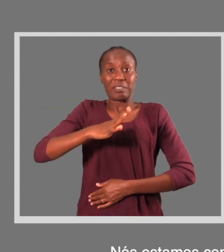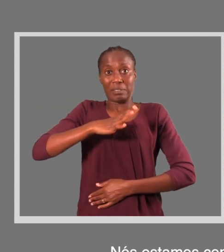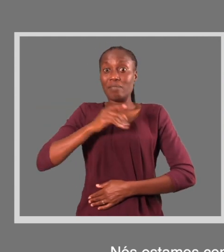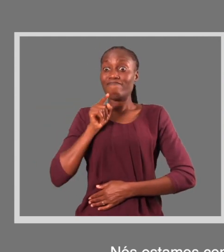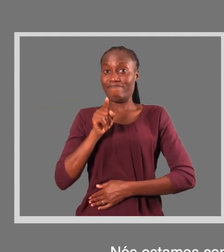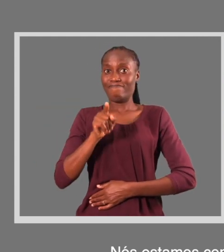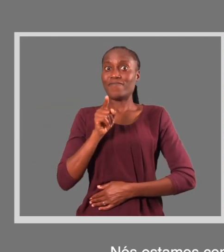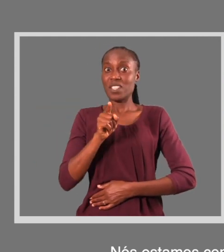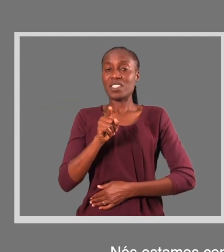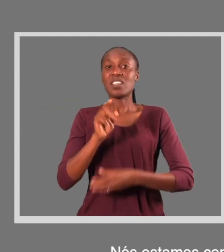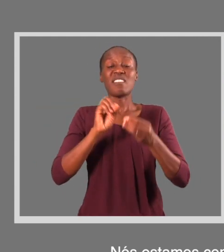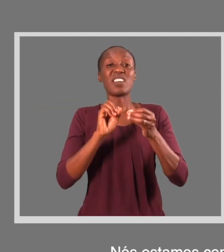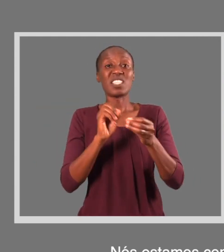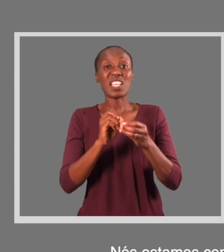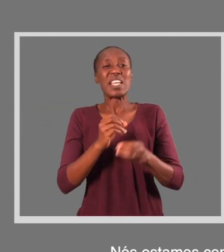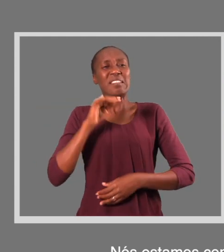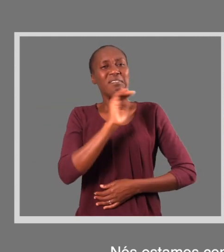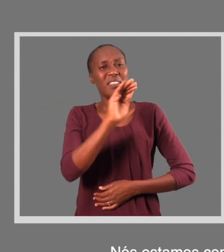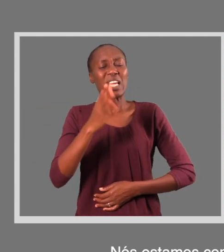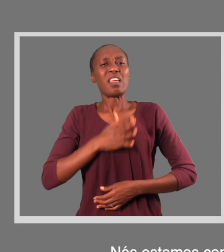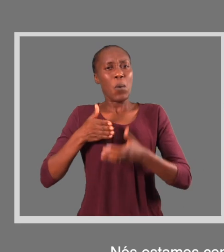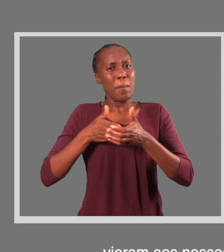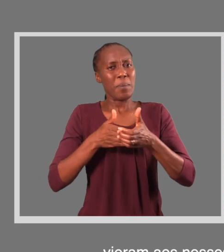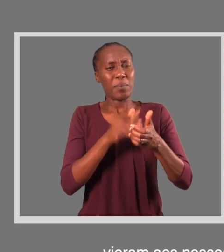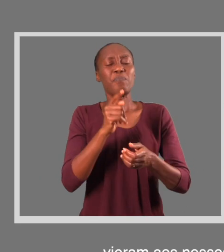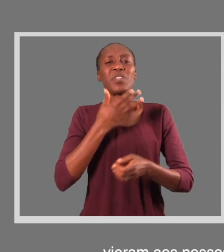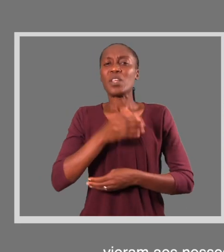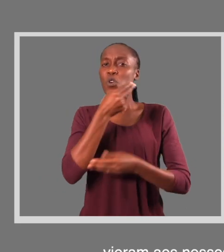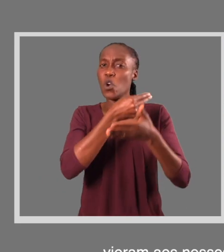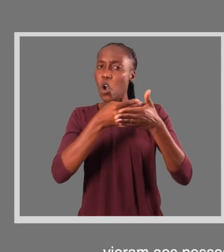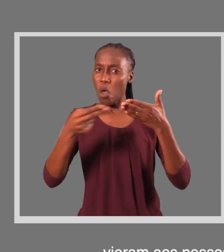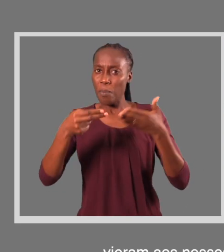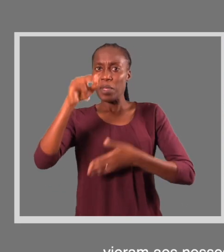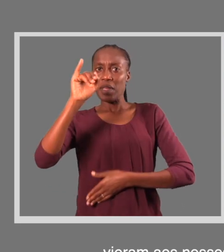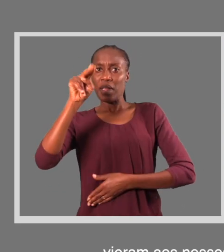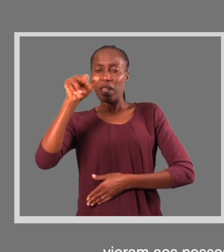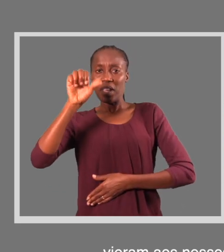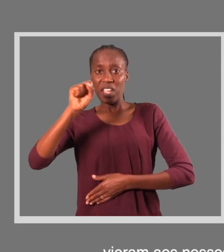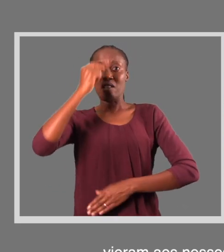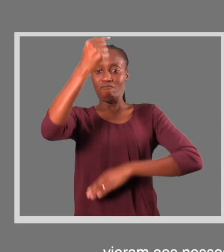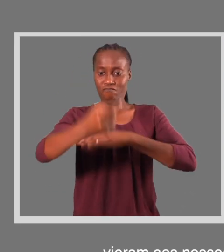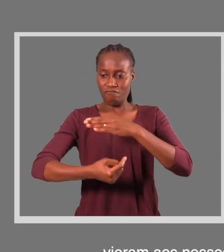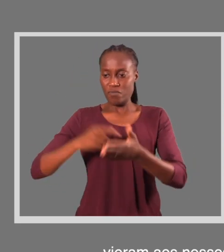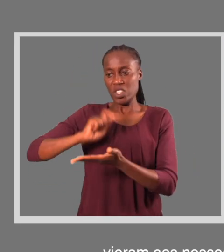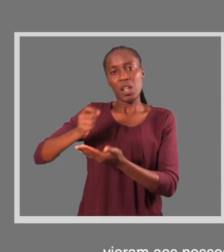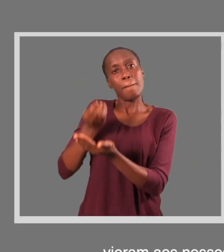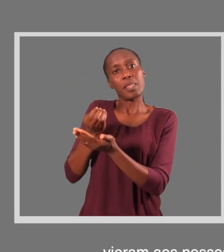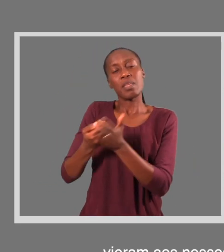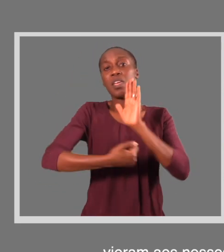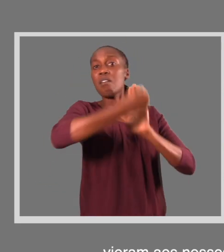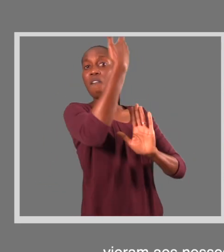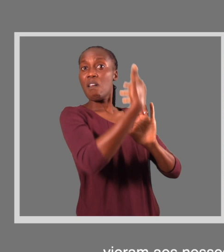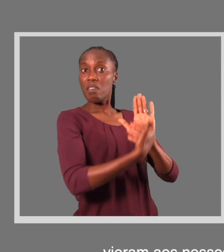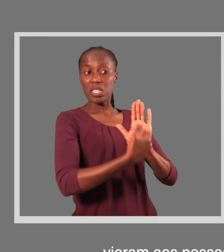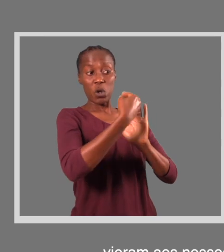com deficiência porque pedimos os nomes, através do INAS vieram os nossos escritórios, pediram uma lista, que até agora